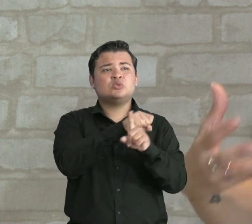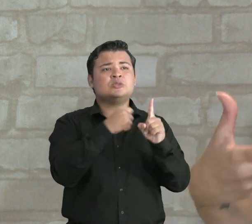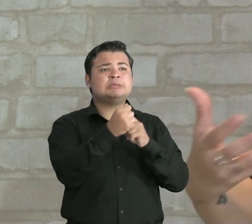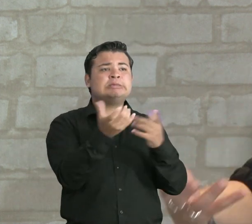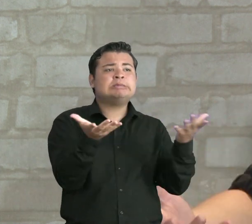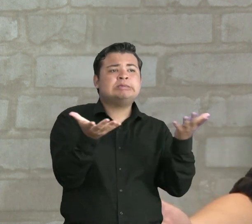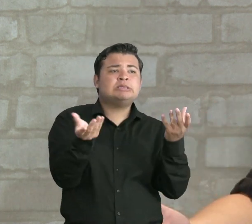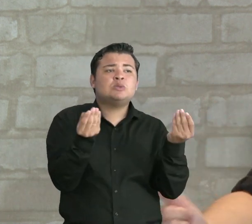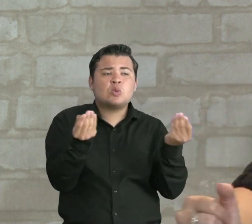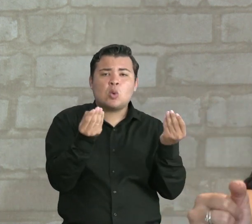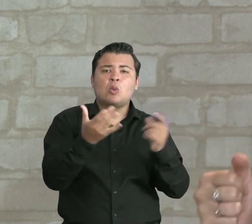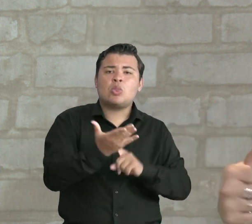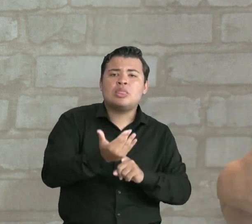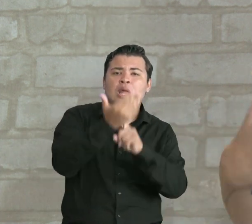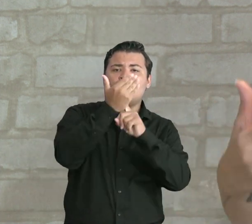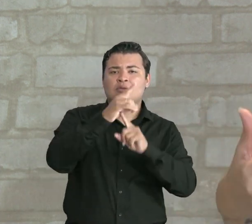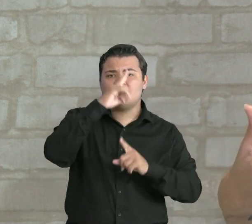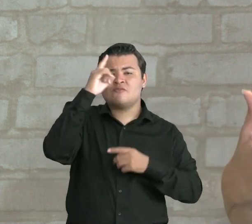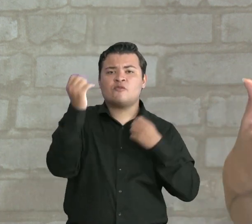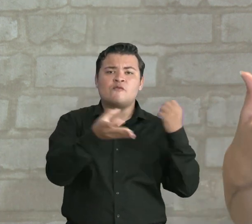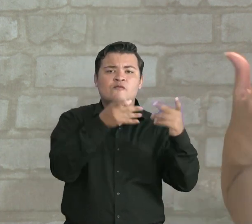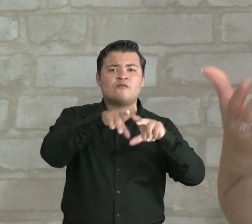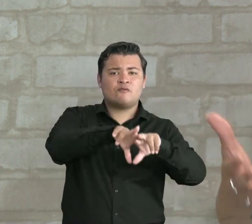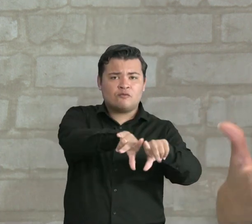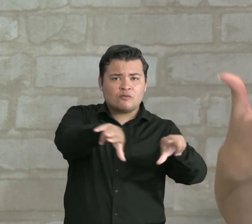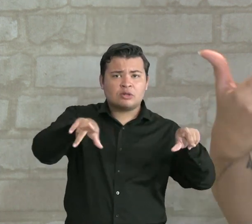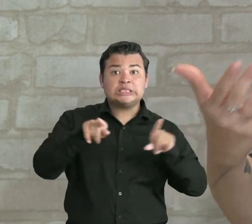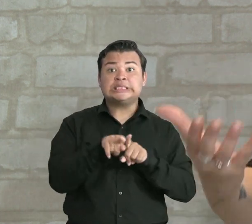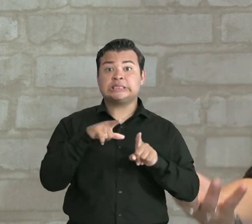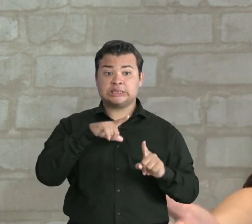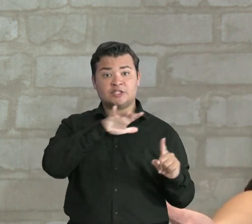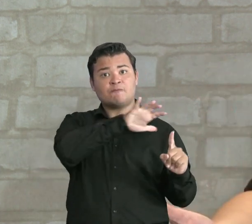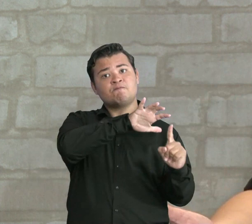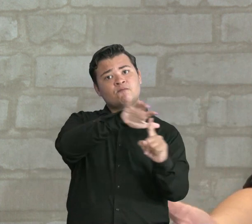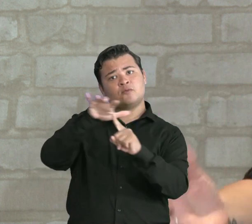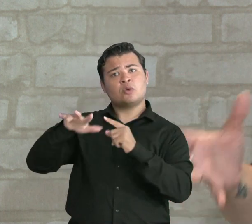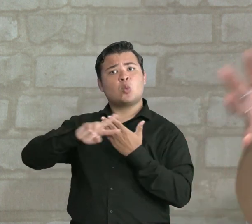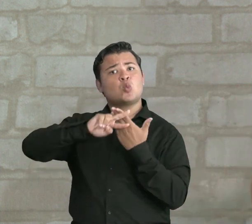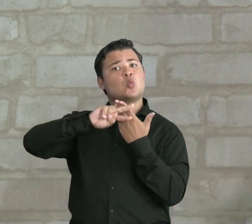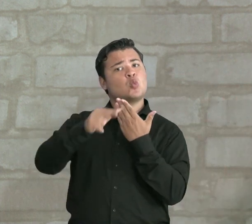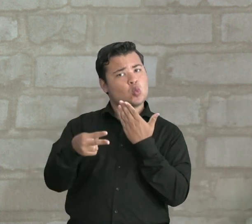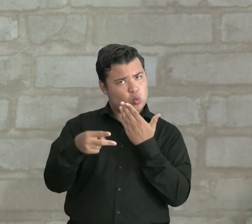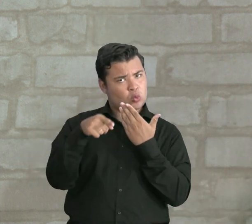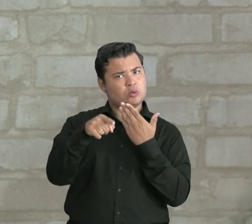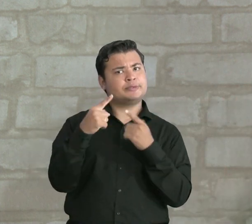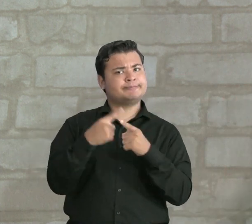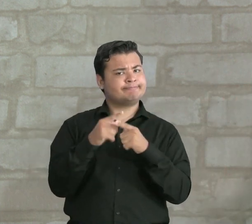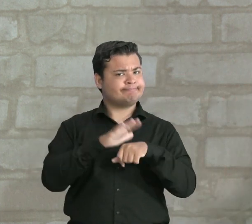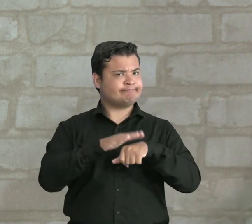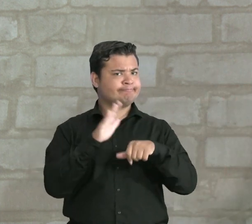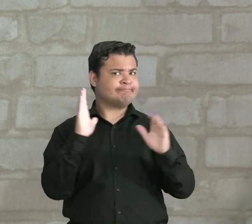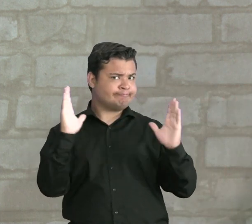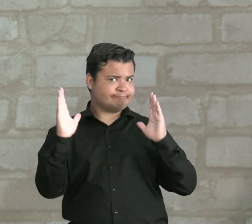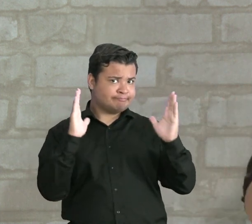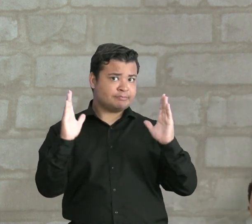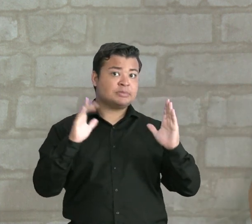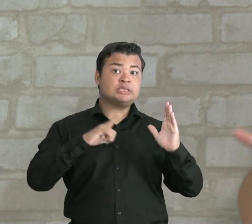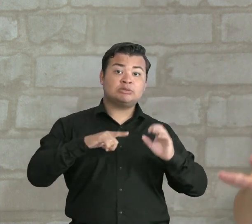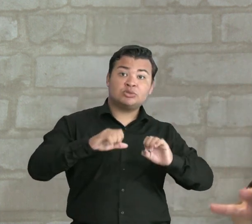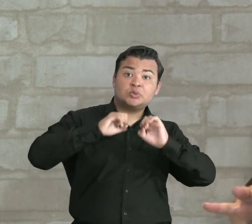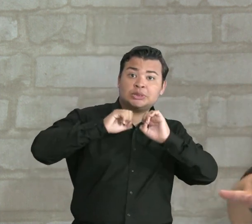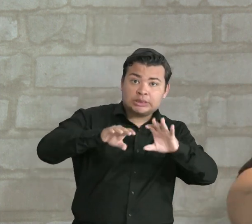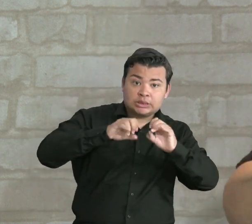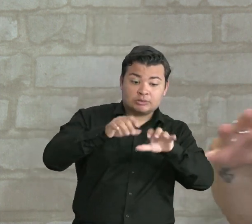essas novas tecnologias, sobre as influências e consequências desse período de ensino